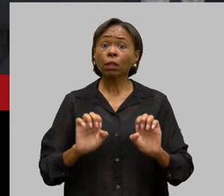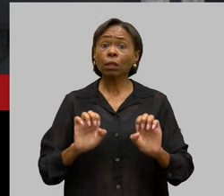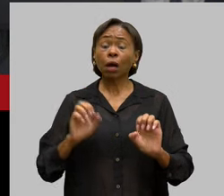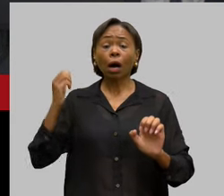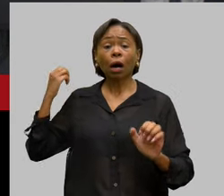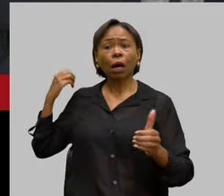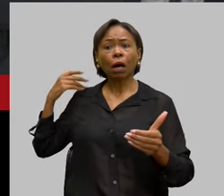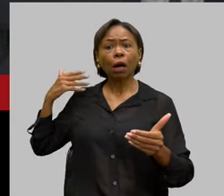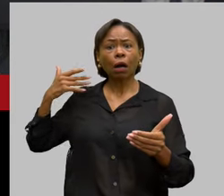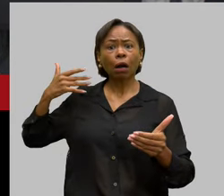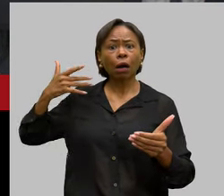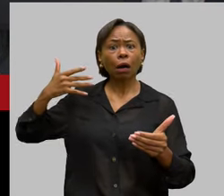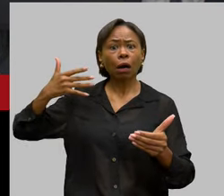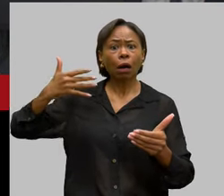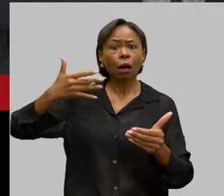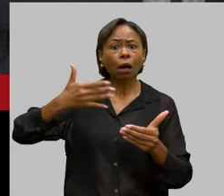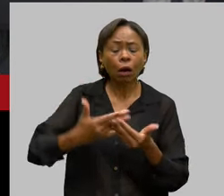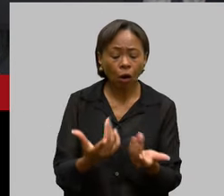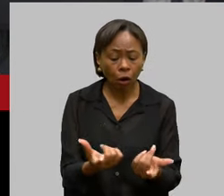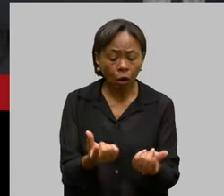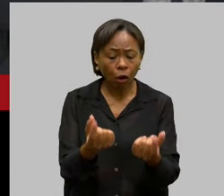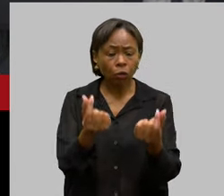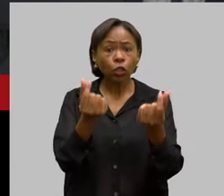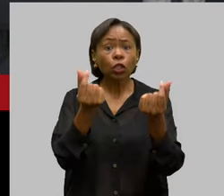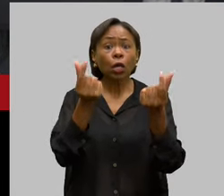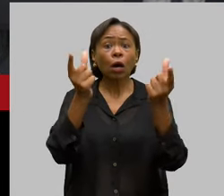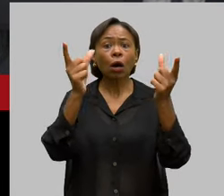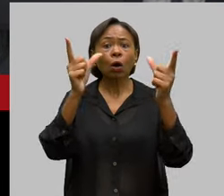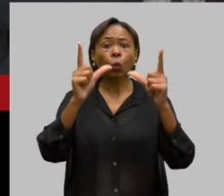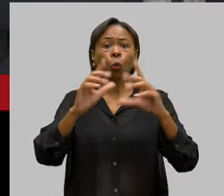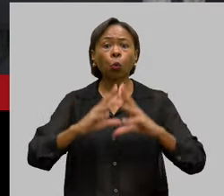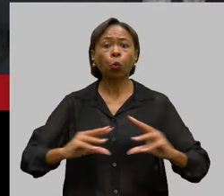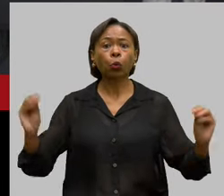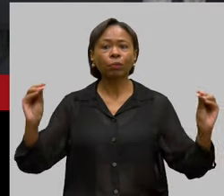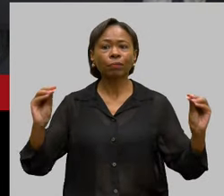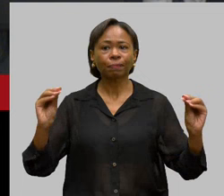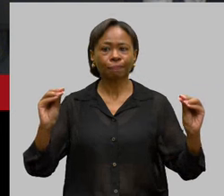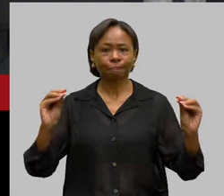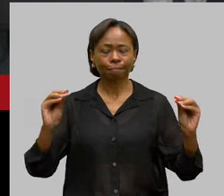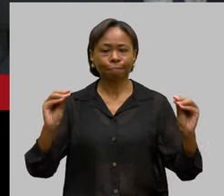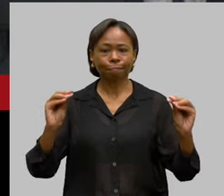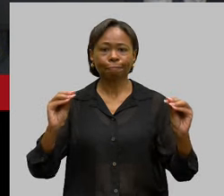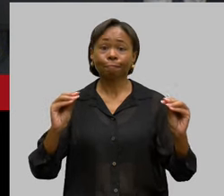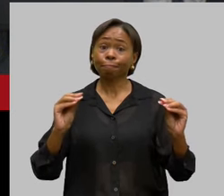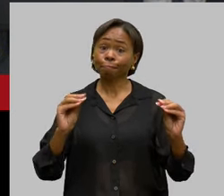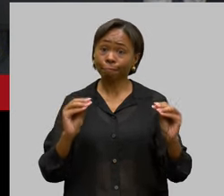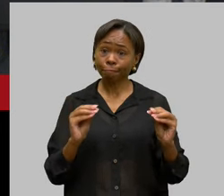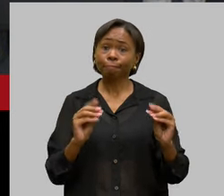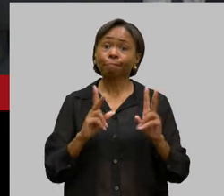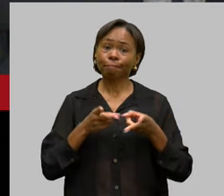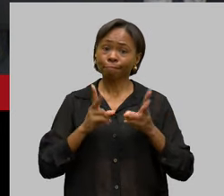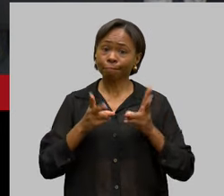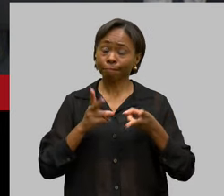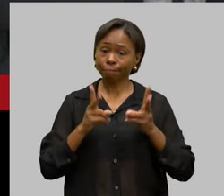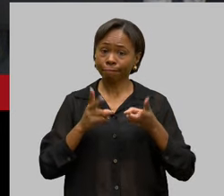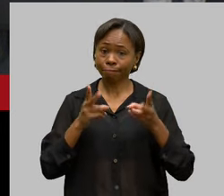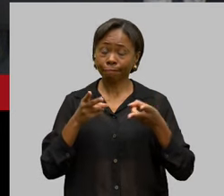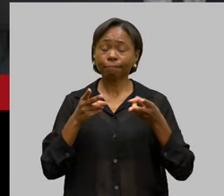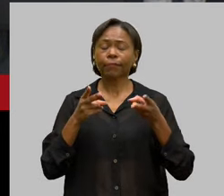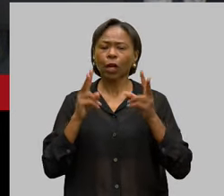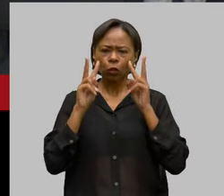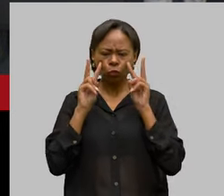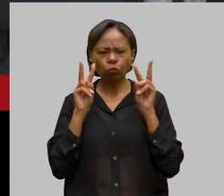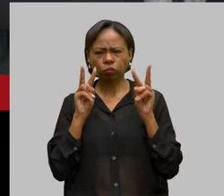dinheiro desapareceu tá então a o único jeito da gente continuar olhando é